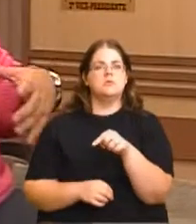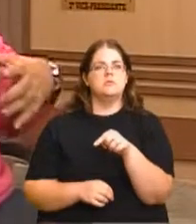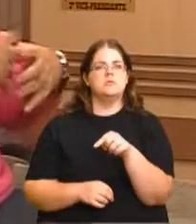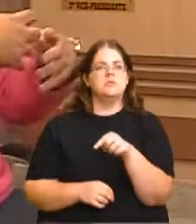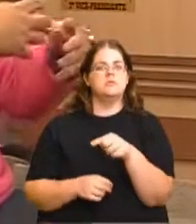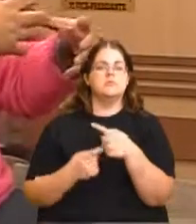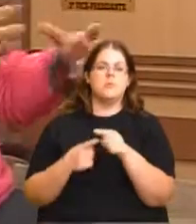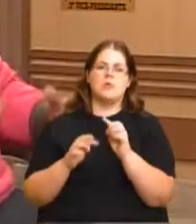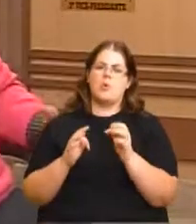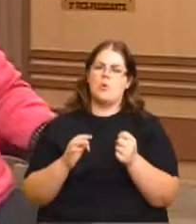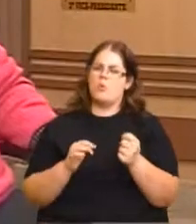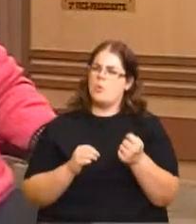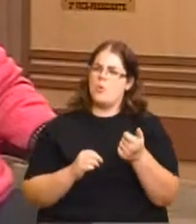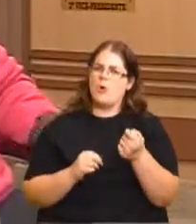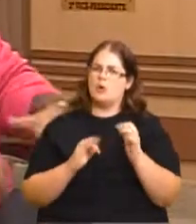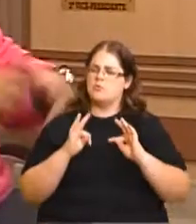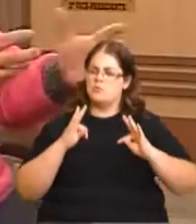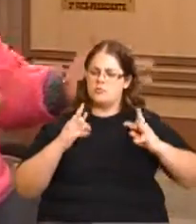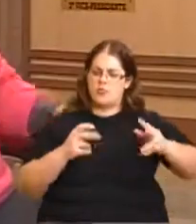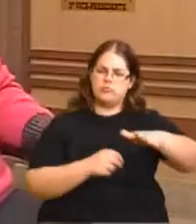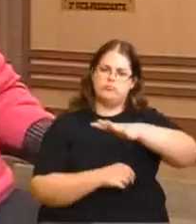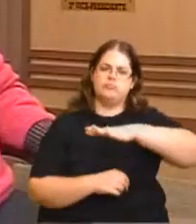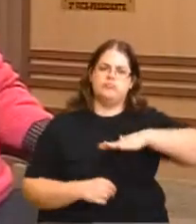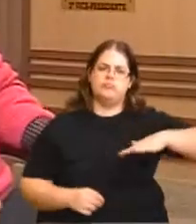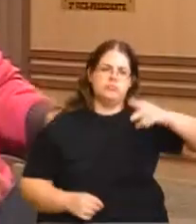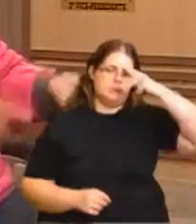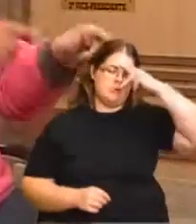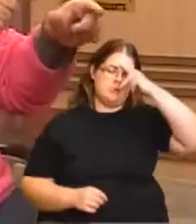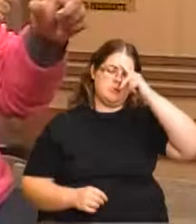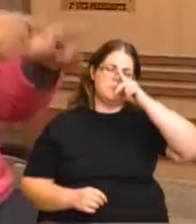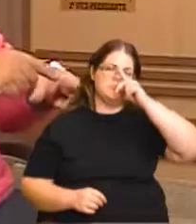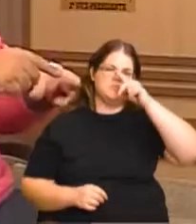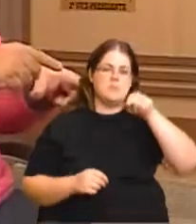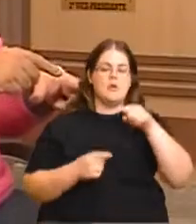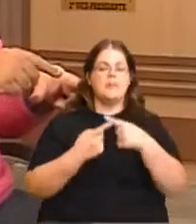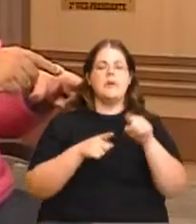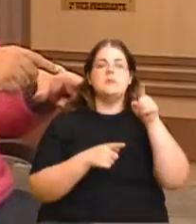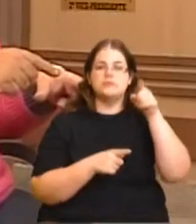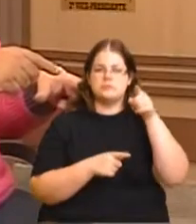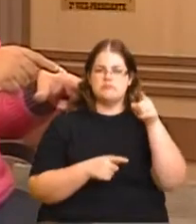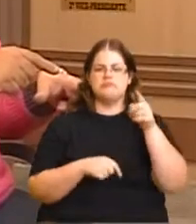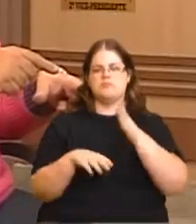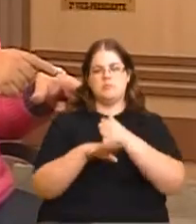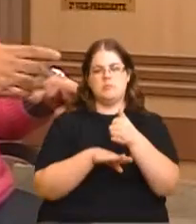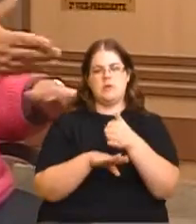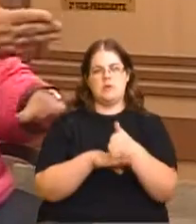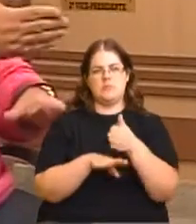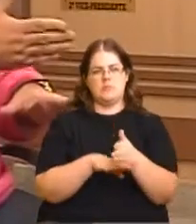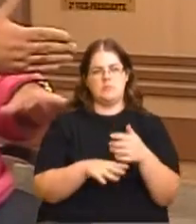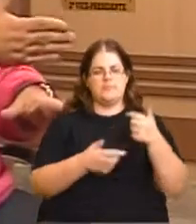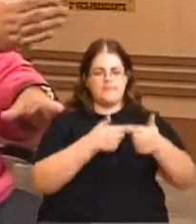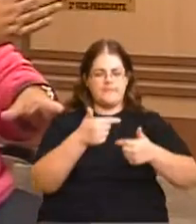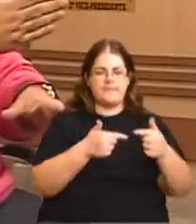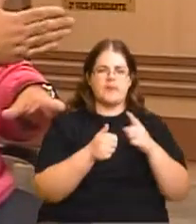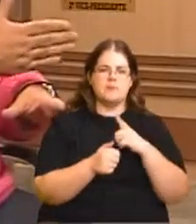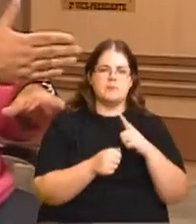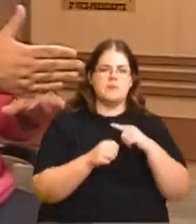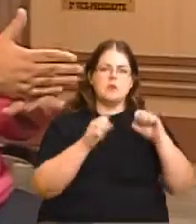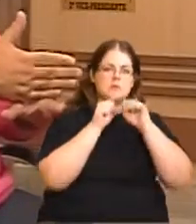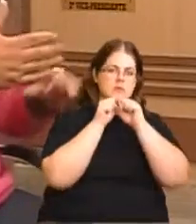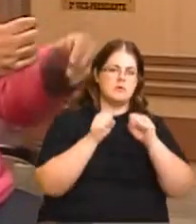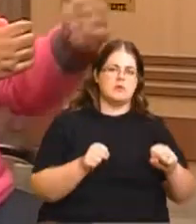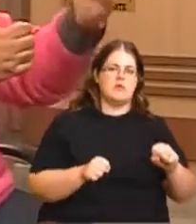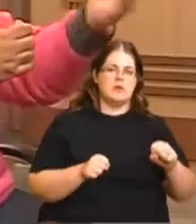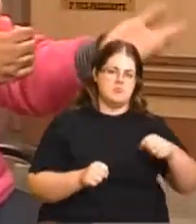que na totalidade da cidade, nos bairros e vilas, mas o vereador participou de uma gestão, né, que tinha o